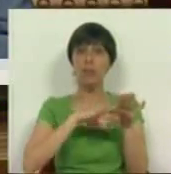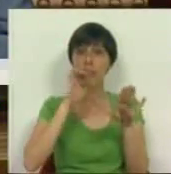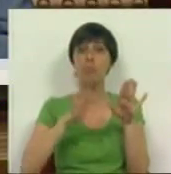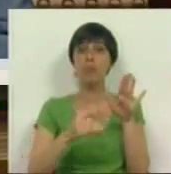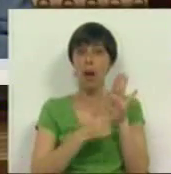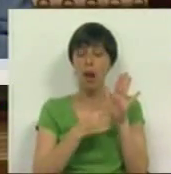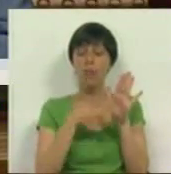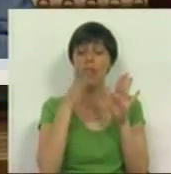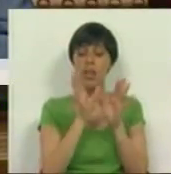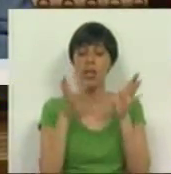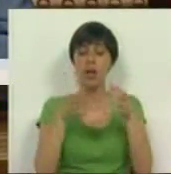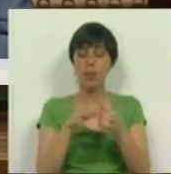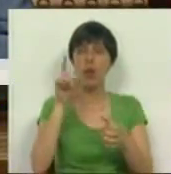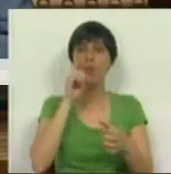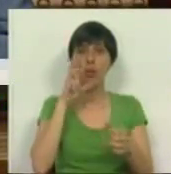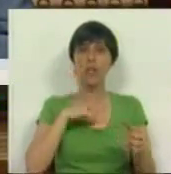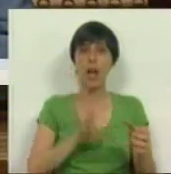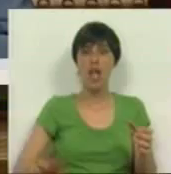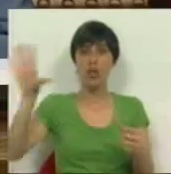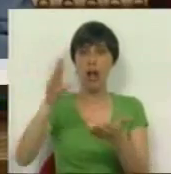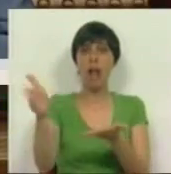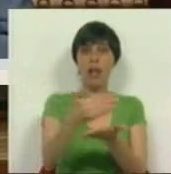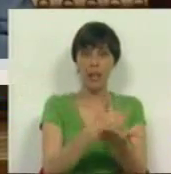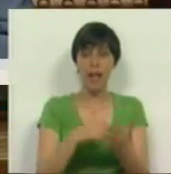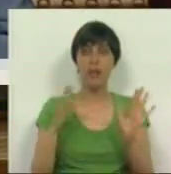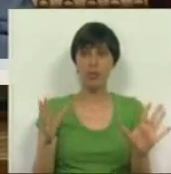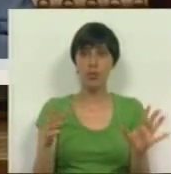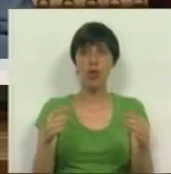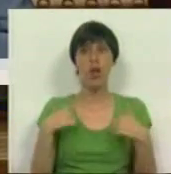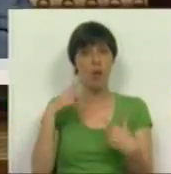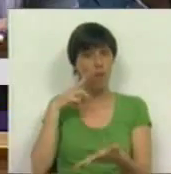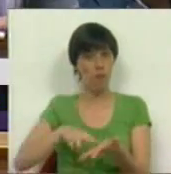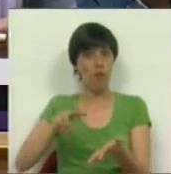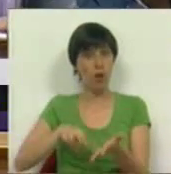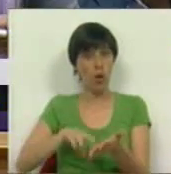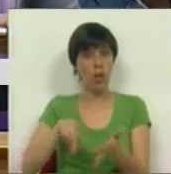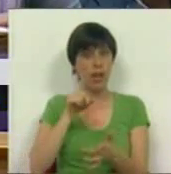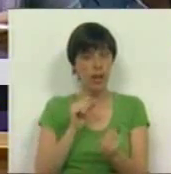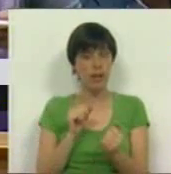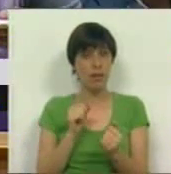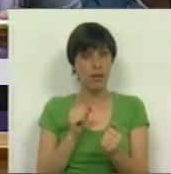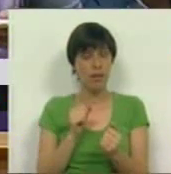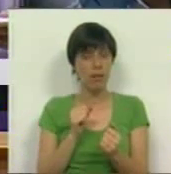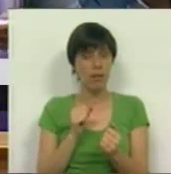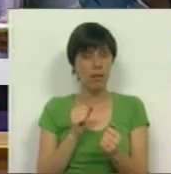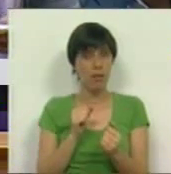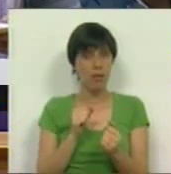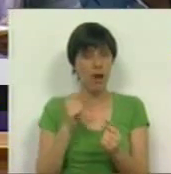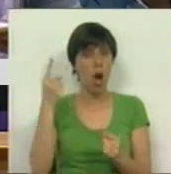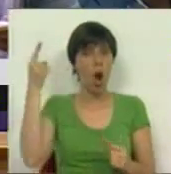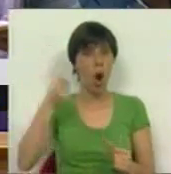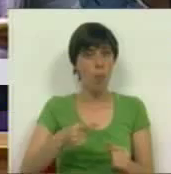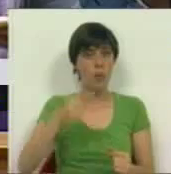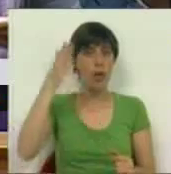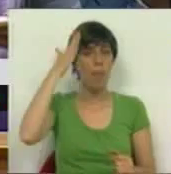resulta, como diz a Comissão Nacional de Proteção de Dados, e eu vou ler-lhe que há uma